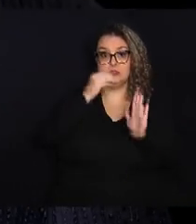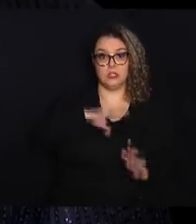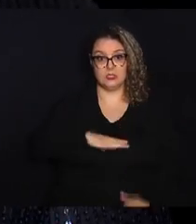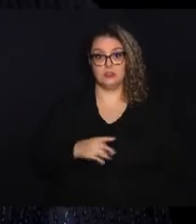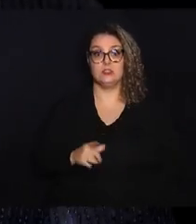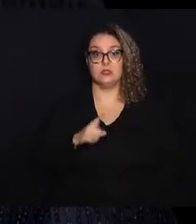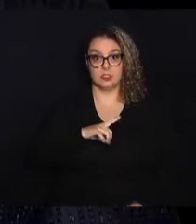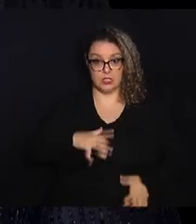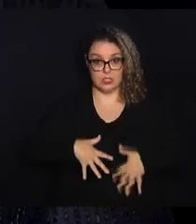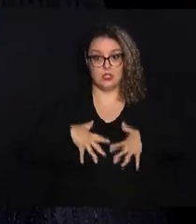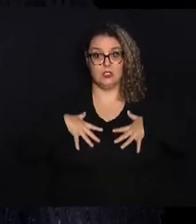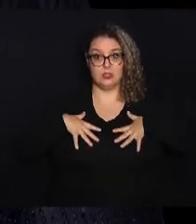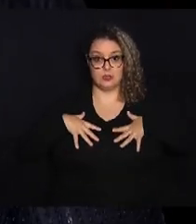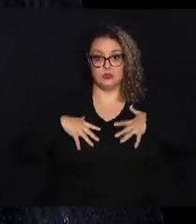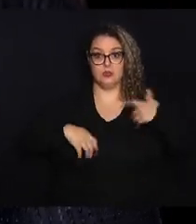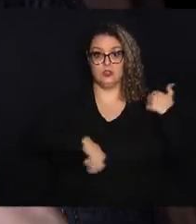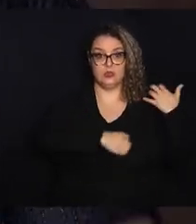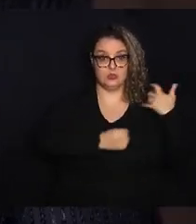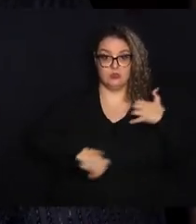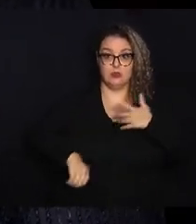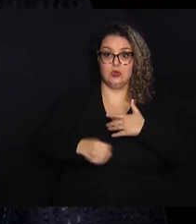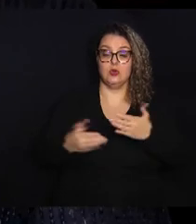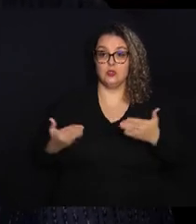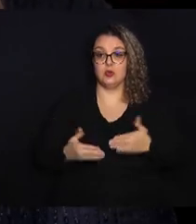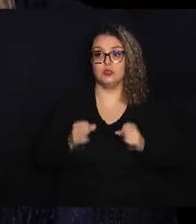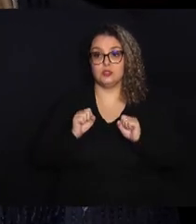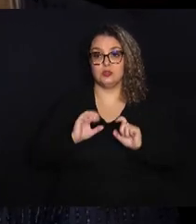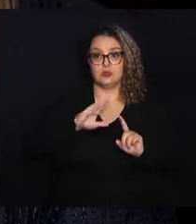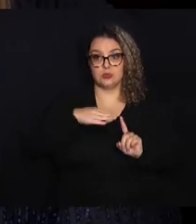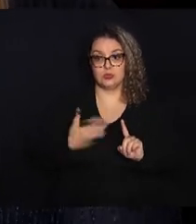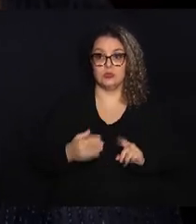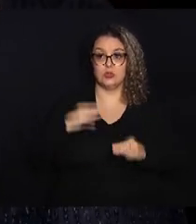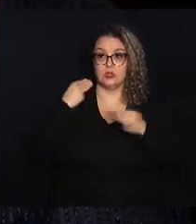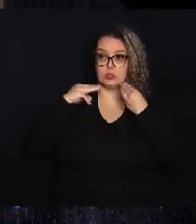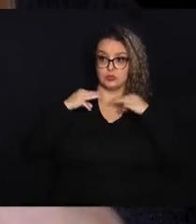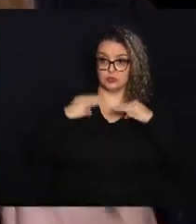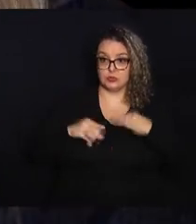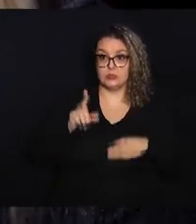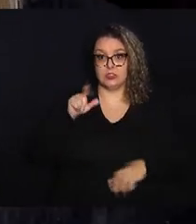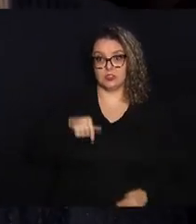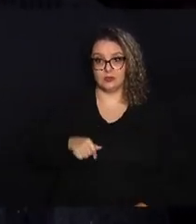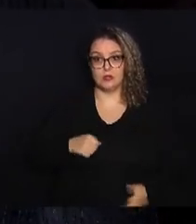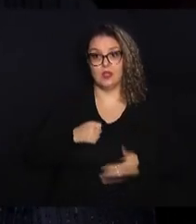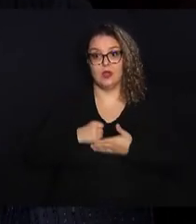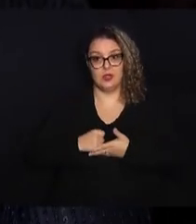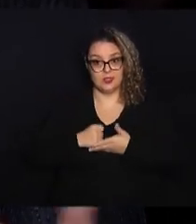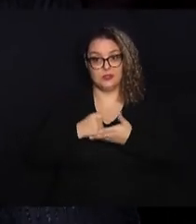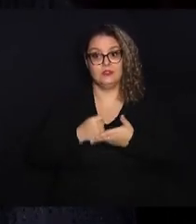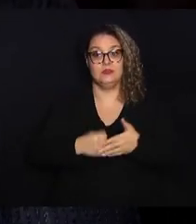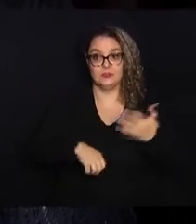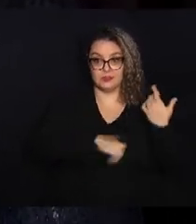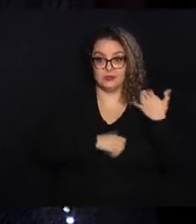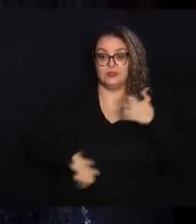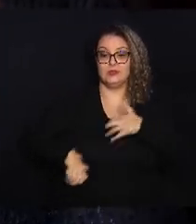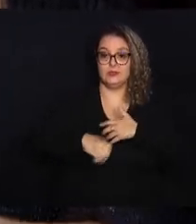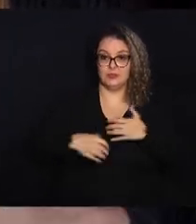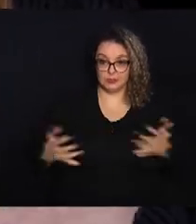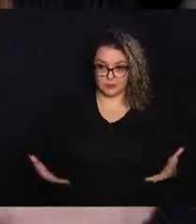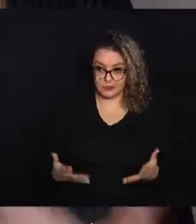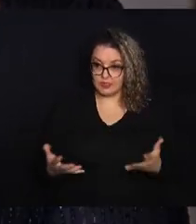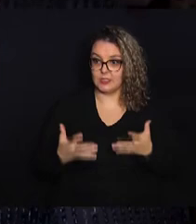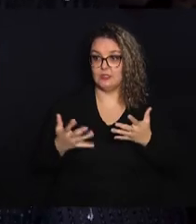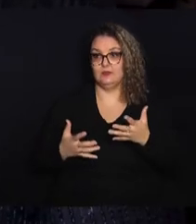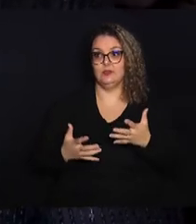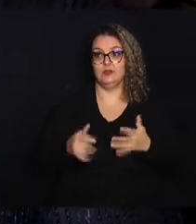muito orgulho dela. E hoje poder homenagear os músicos que são os que levam essa orquestra à frente e